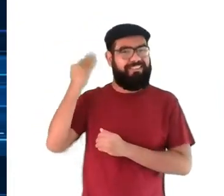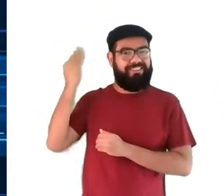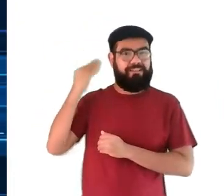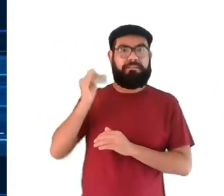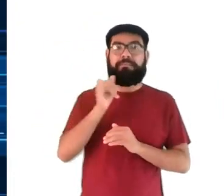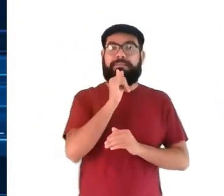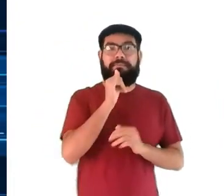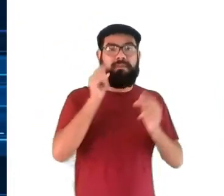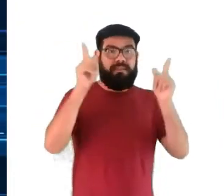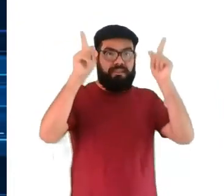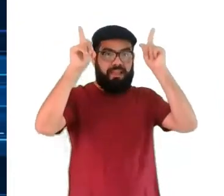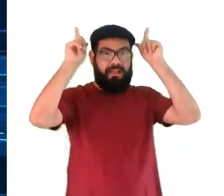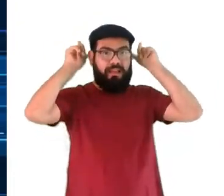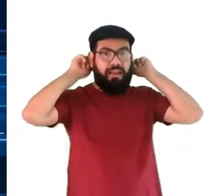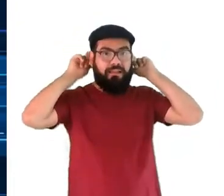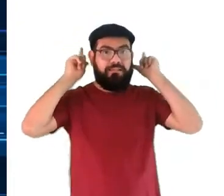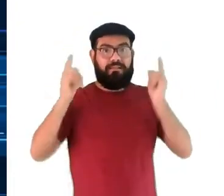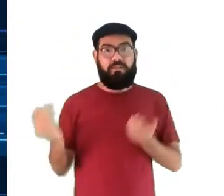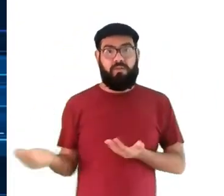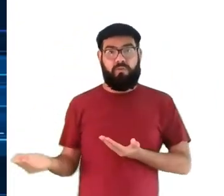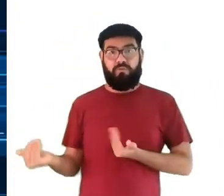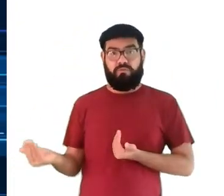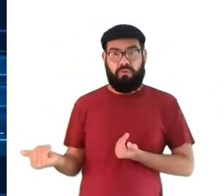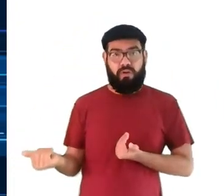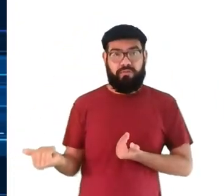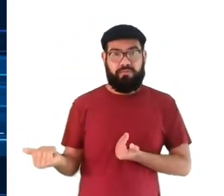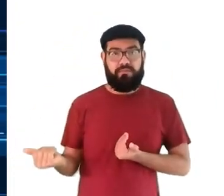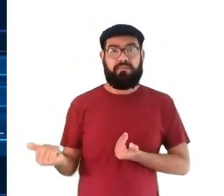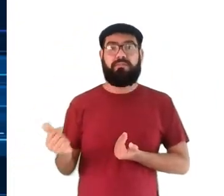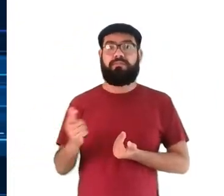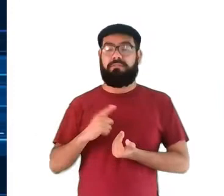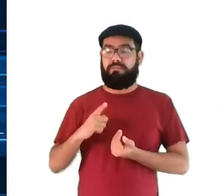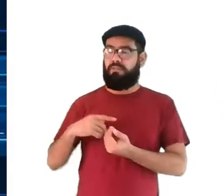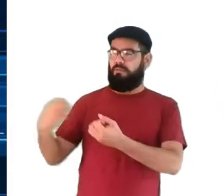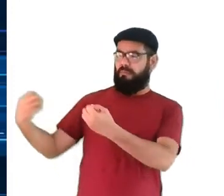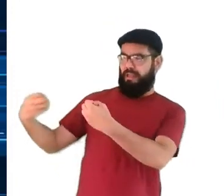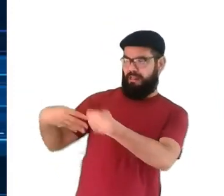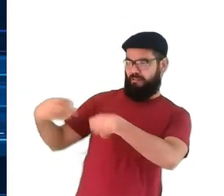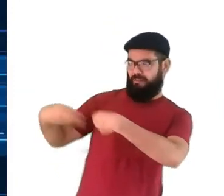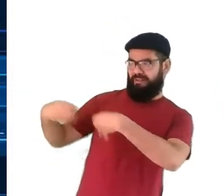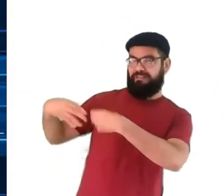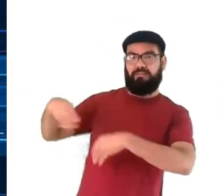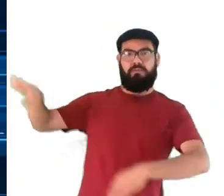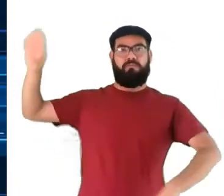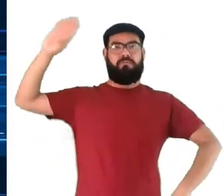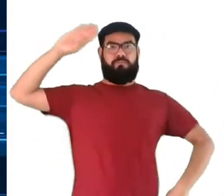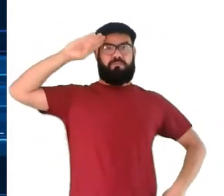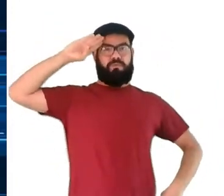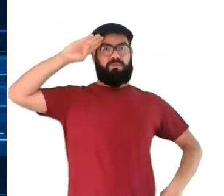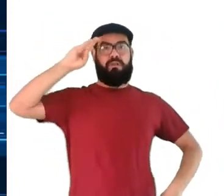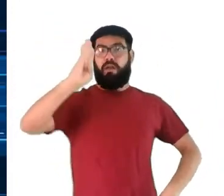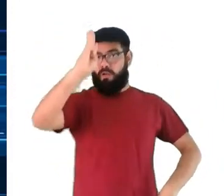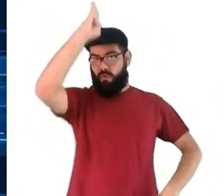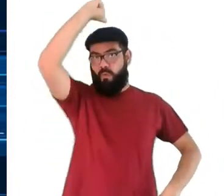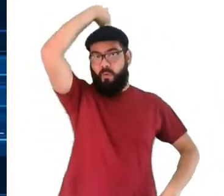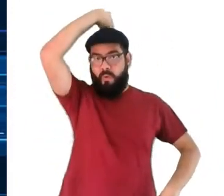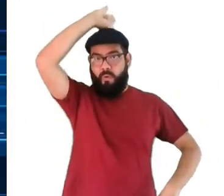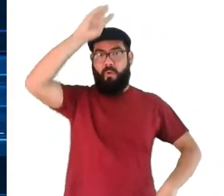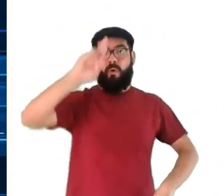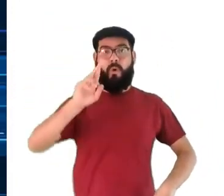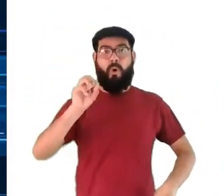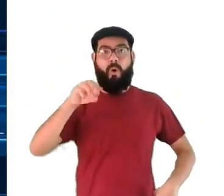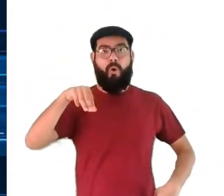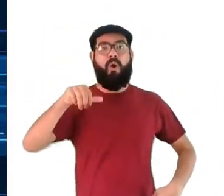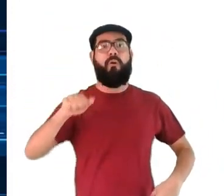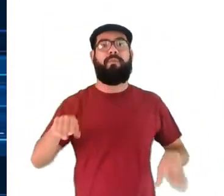esse adolescente ele tinha uma educação militarizada. Em Roma também, os homens já iam para as escolas militares,